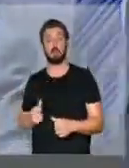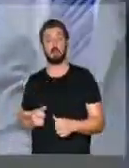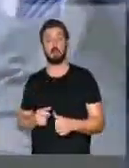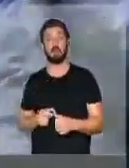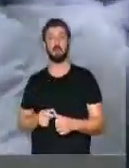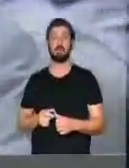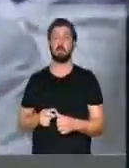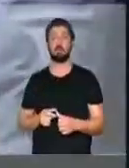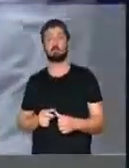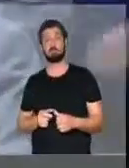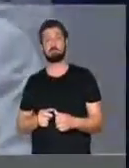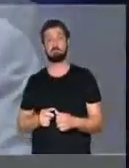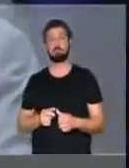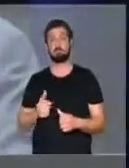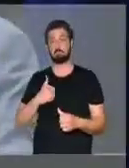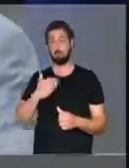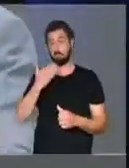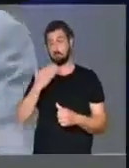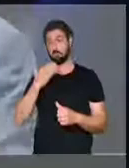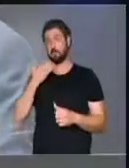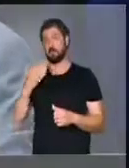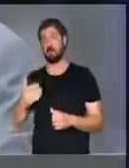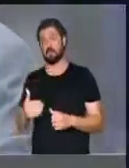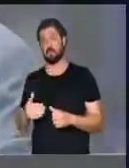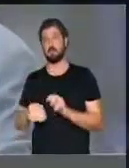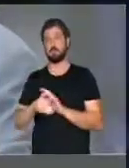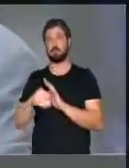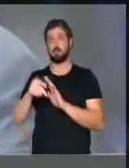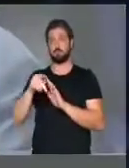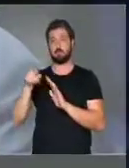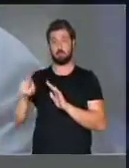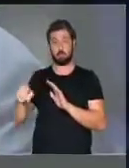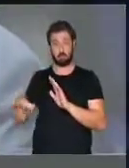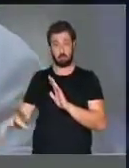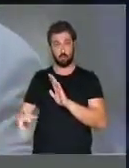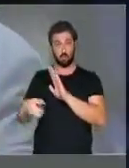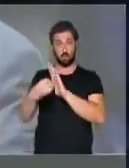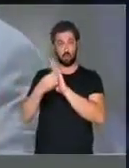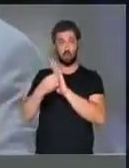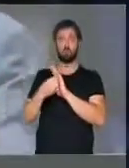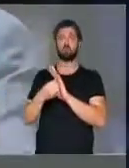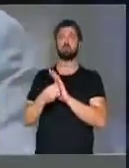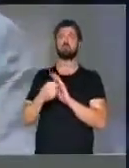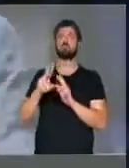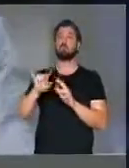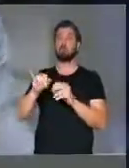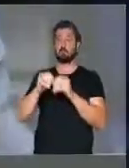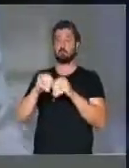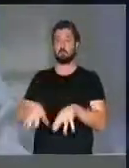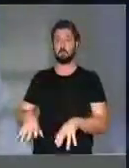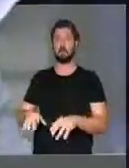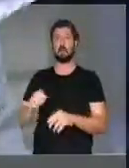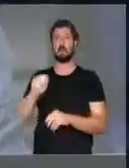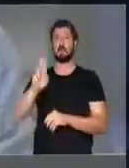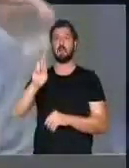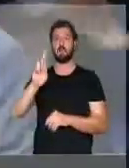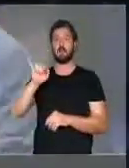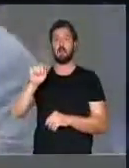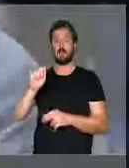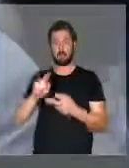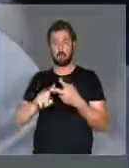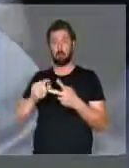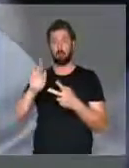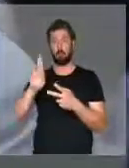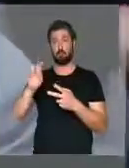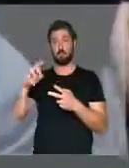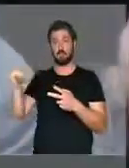que, com esse privilégio que a medida provisória incorpora, estarão prejudicando autarquias e